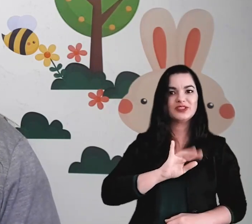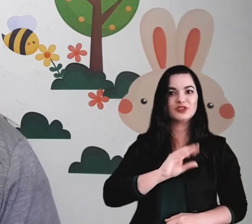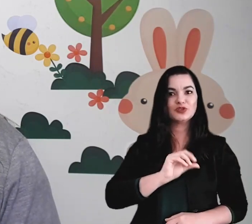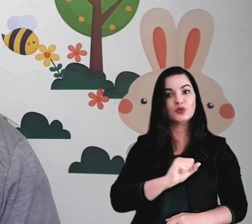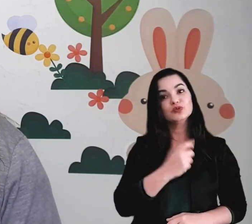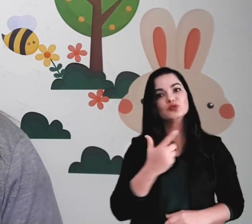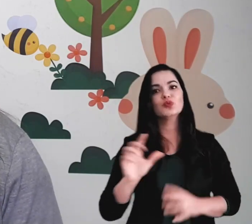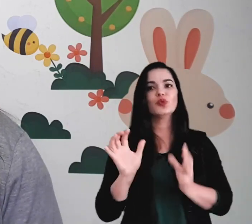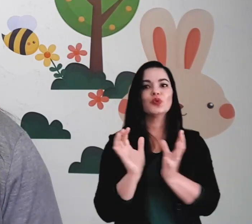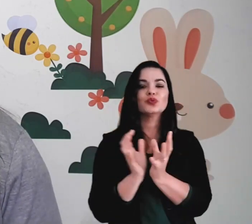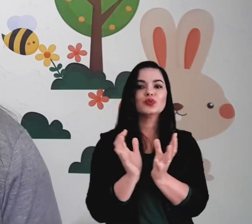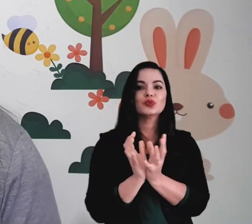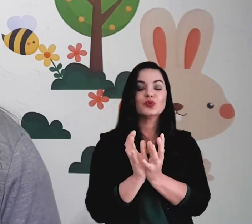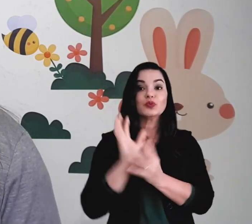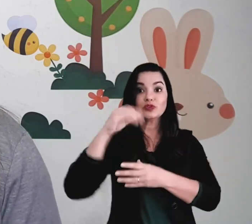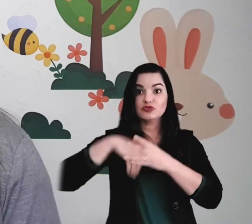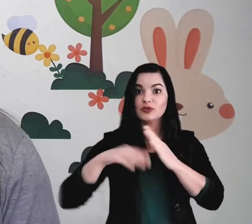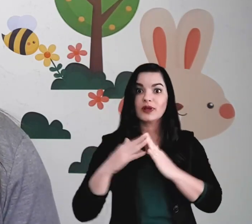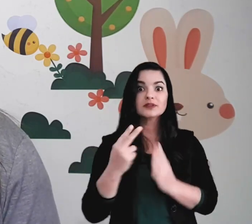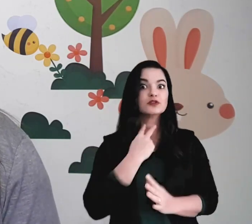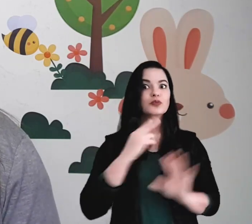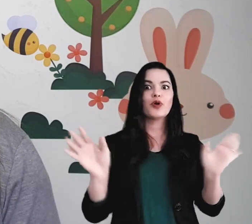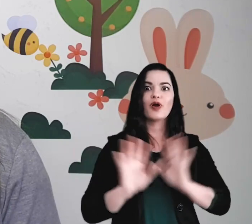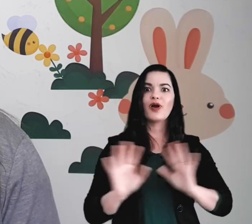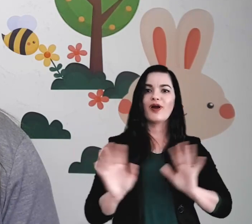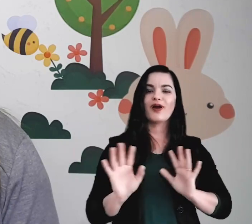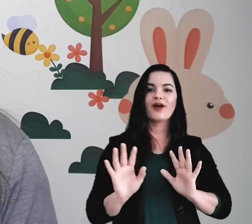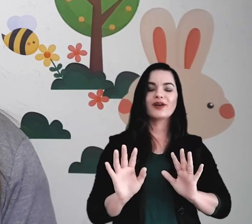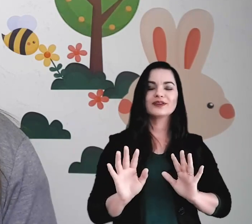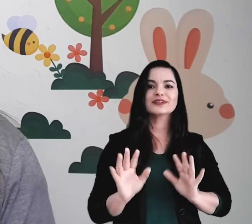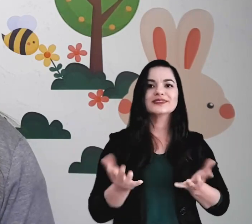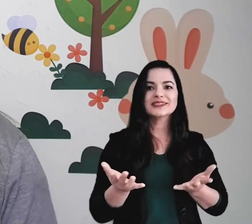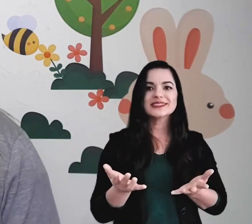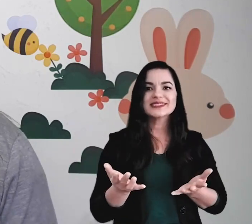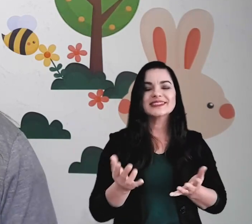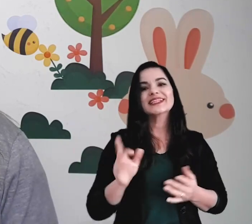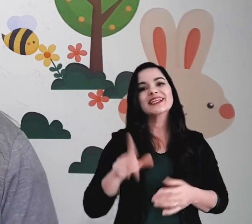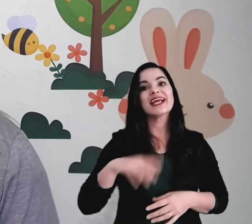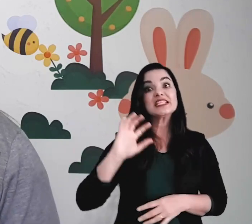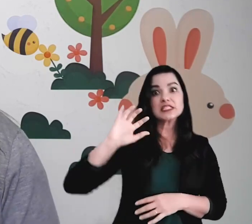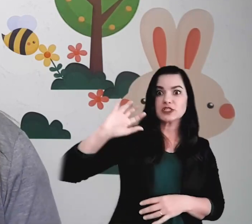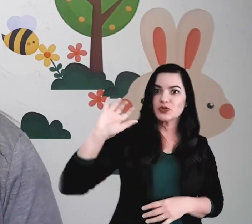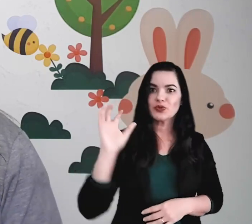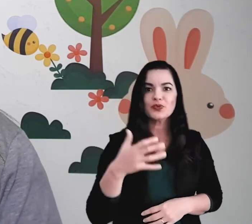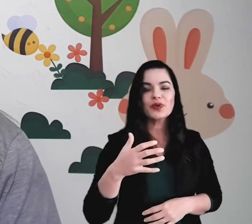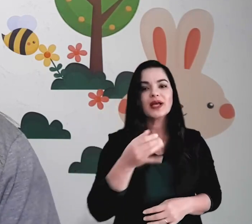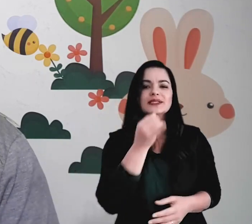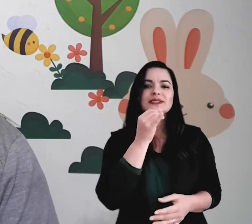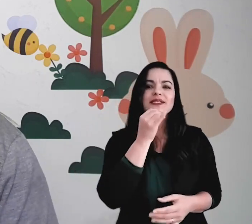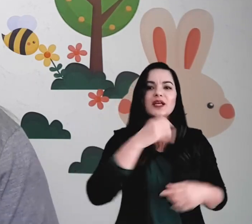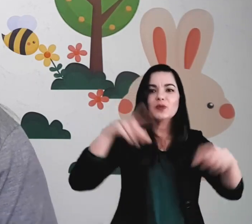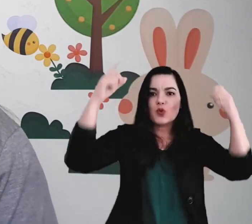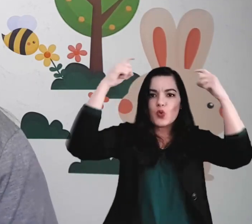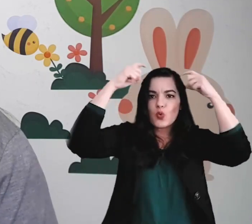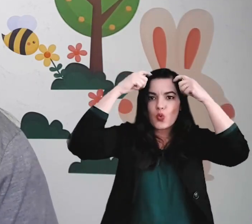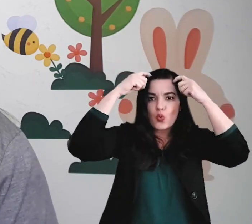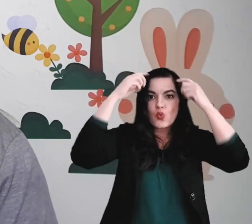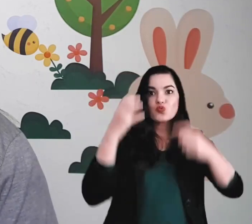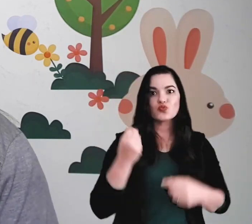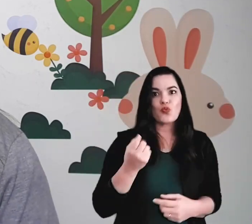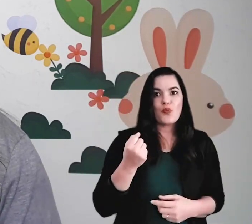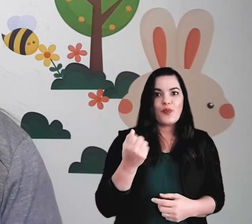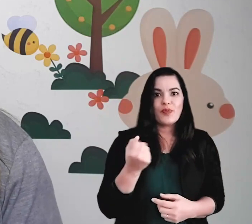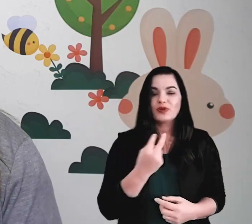não é mesmo? A gente não pode, por exemplo, trazer um urso polar para morar aqui na nossa